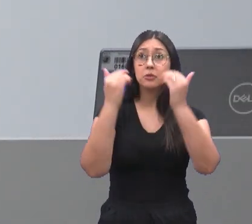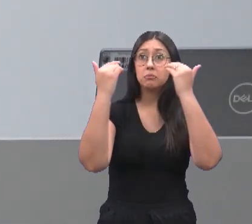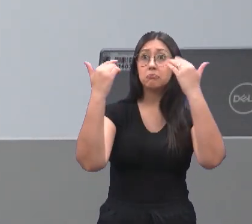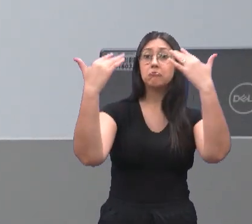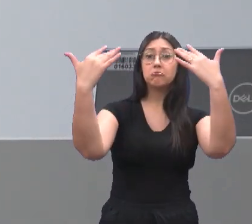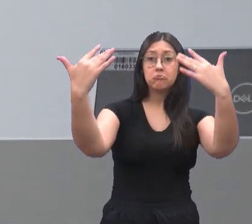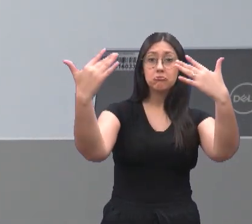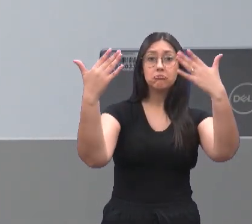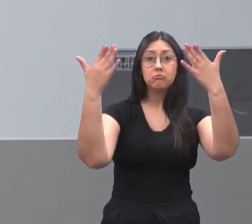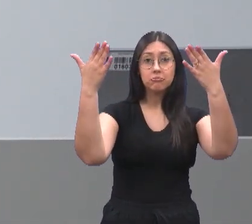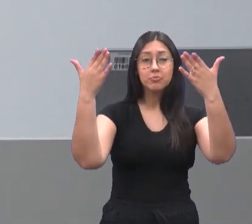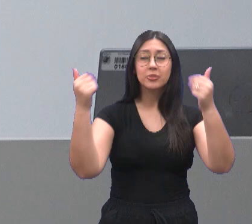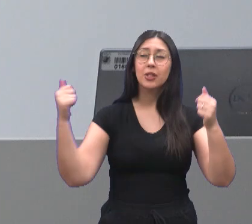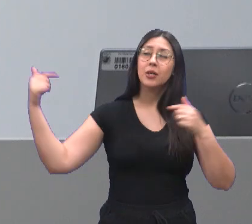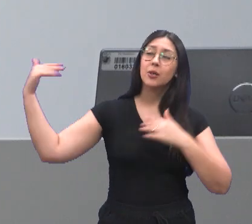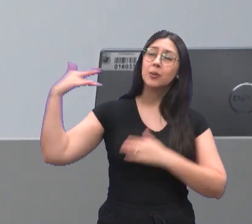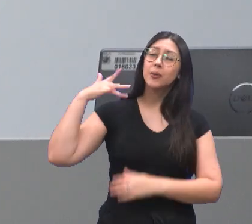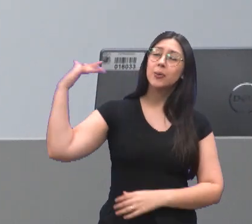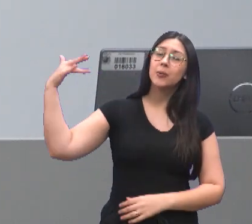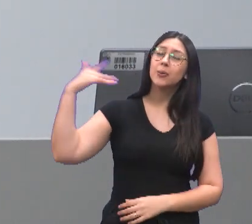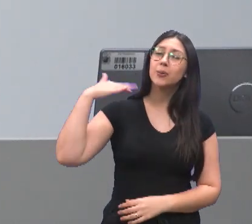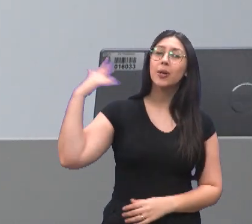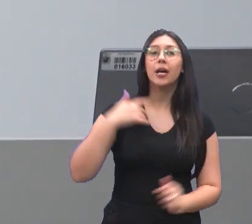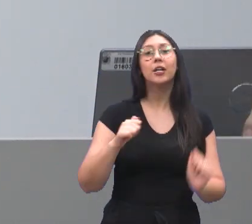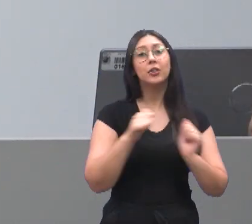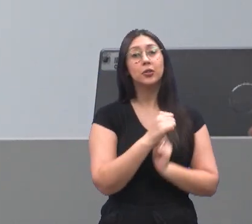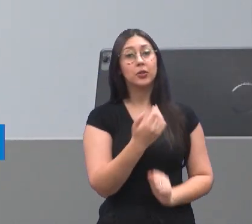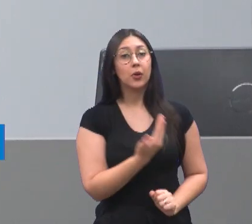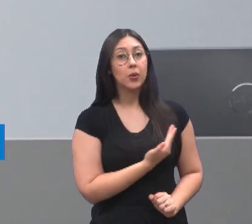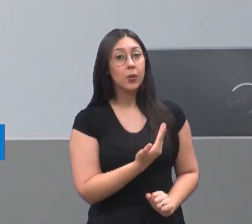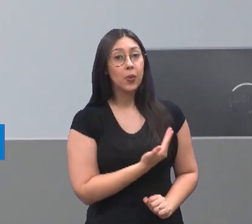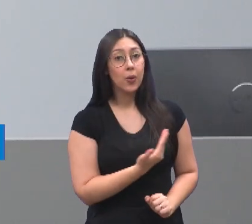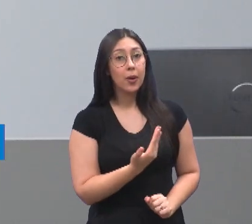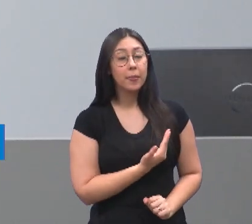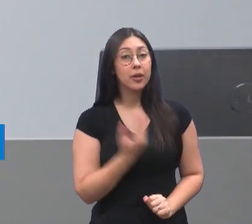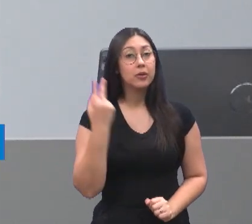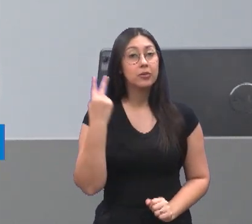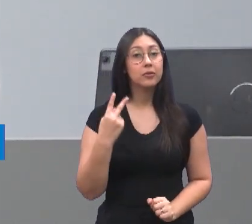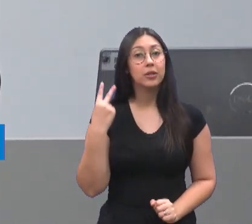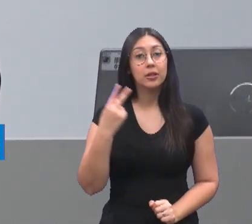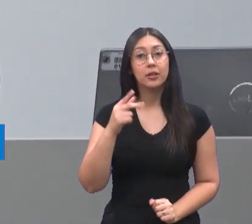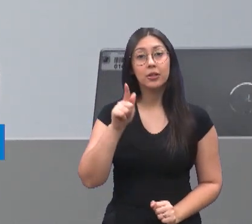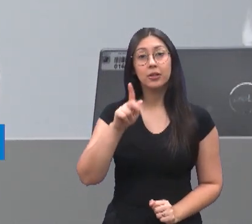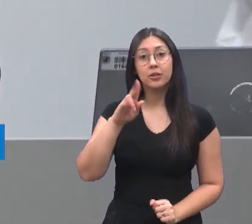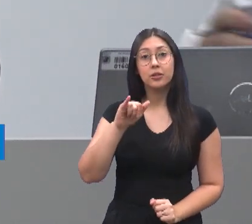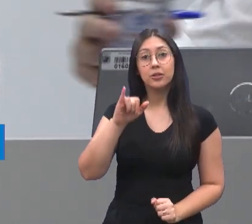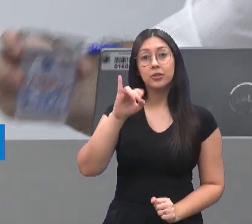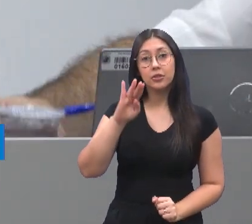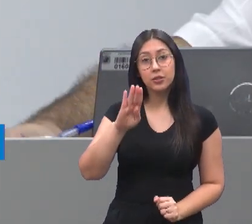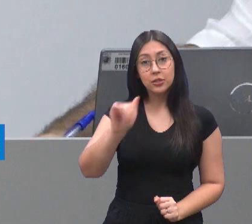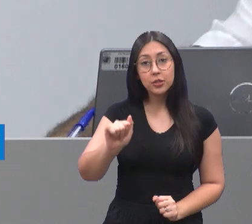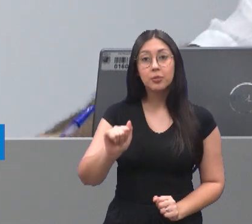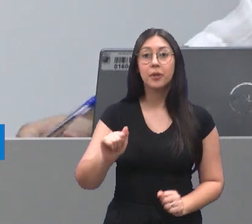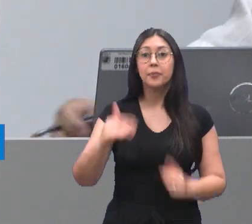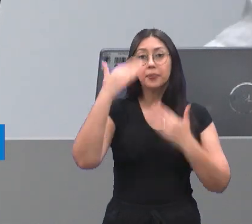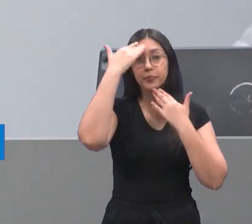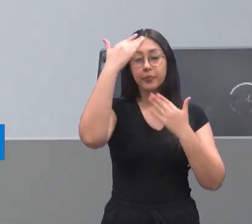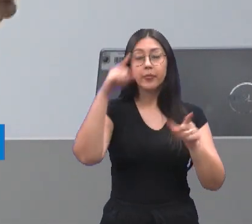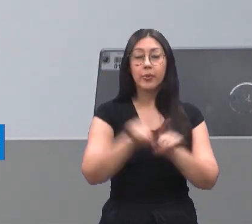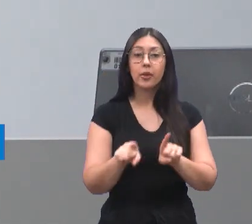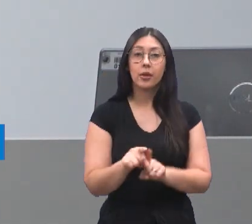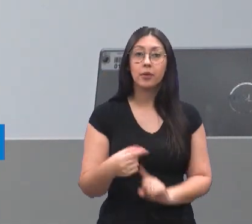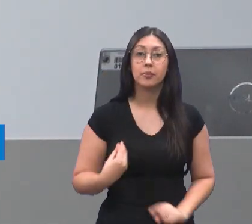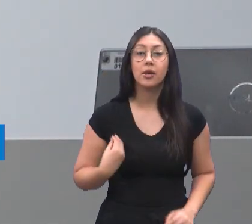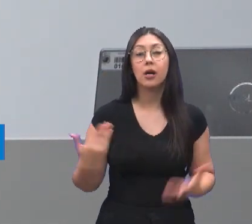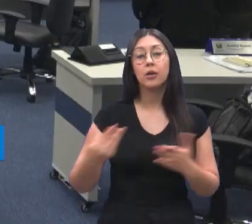aí, com ar-condicionado, junto com o meu amigo, sempre vereador Giba. Agradecer a presença do Giba Ribeiro. Com a palavra,